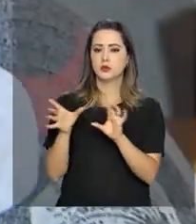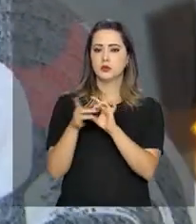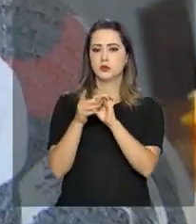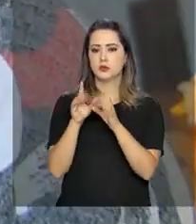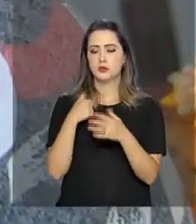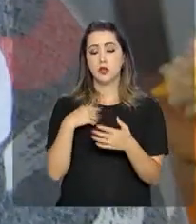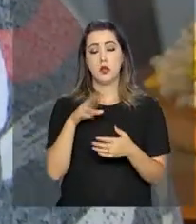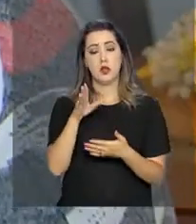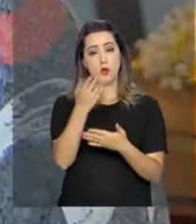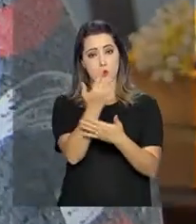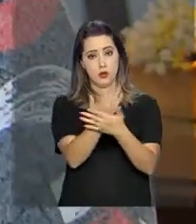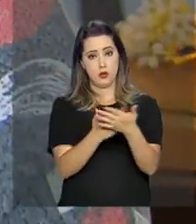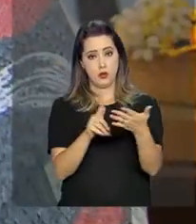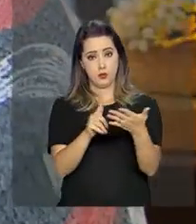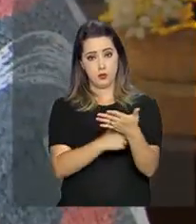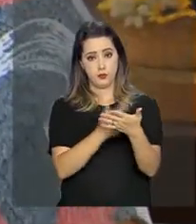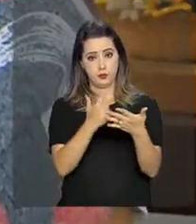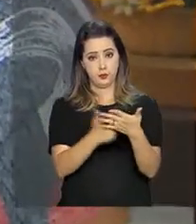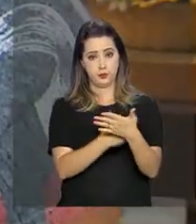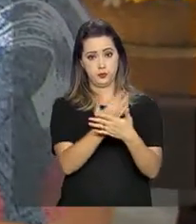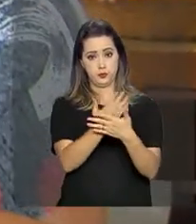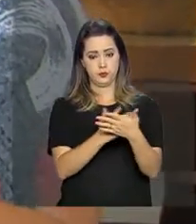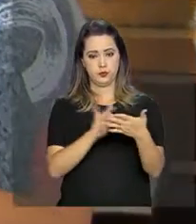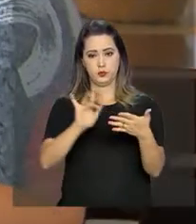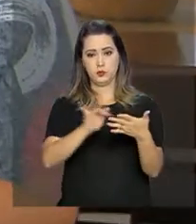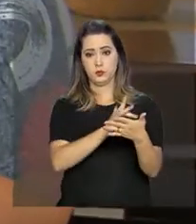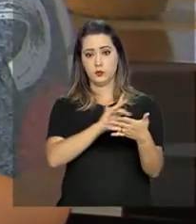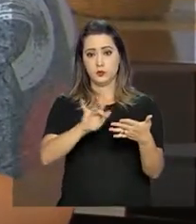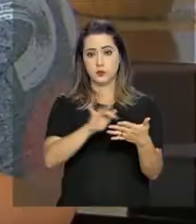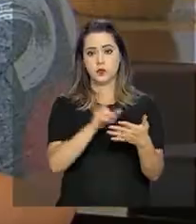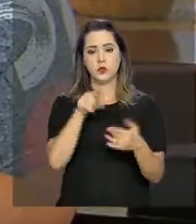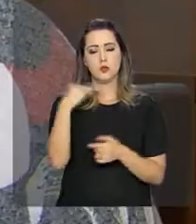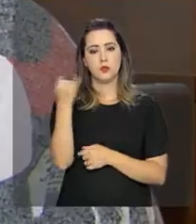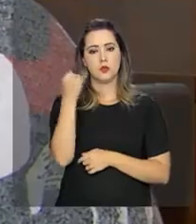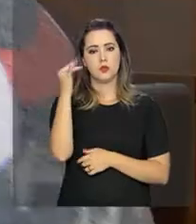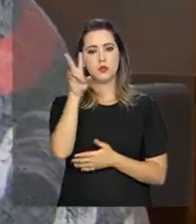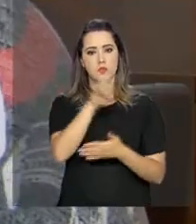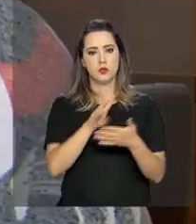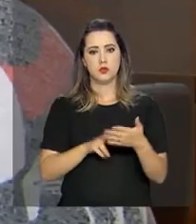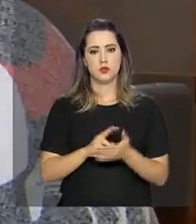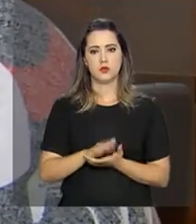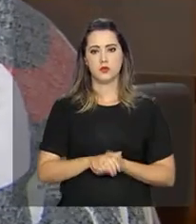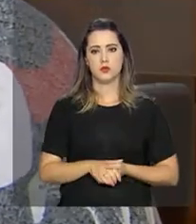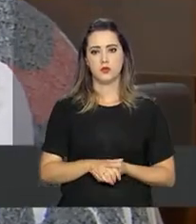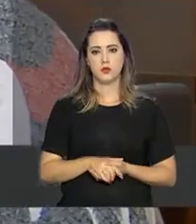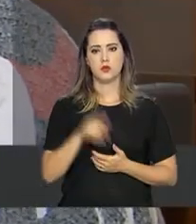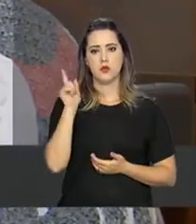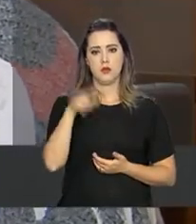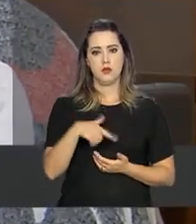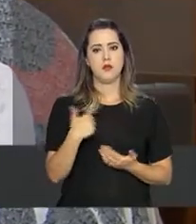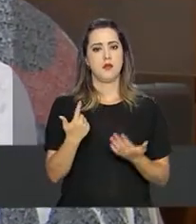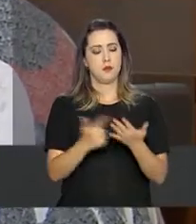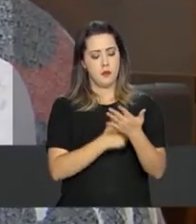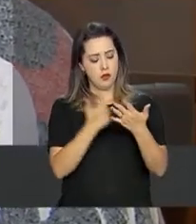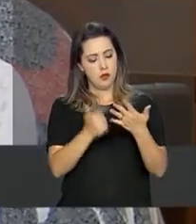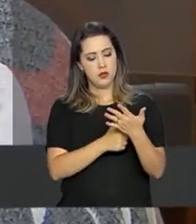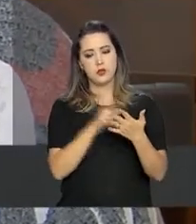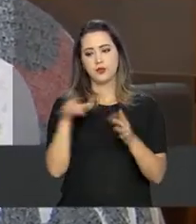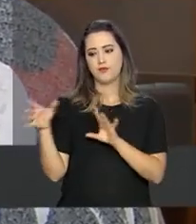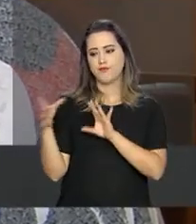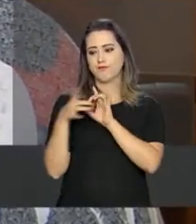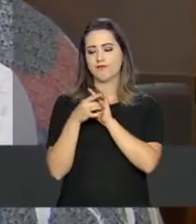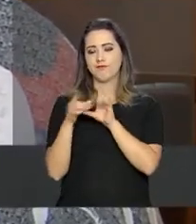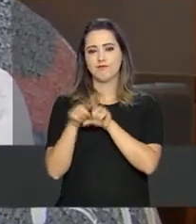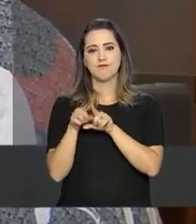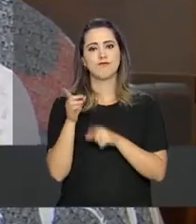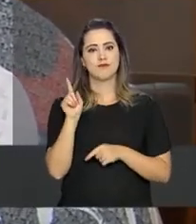adaptando aos livros digitais. Para ela, o que importa mesmo é a leitura. A leitura é muita coisa, a leitura é a companhia, a leitura é a possibilidade